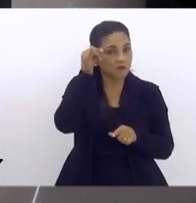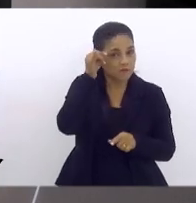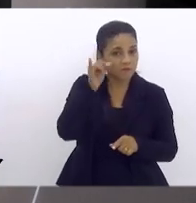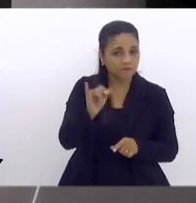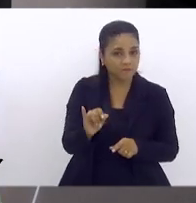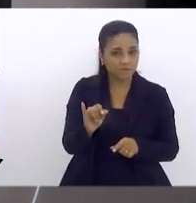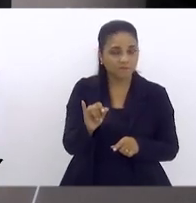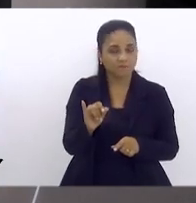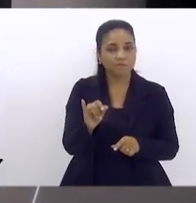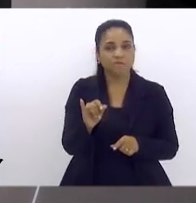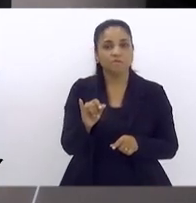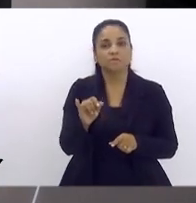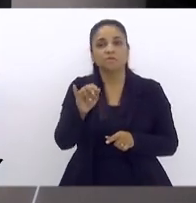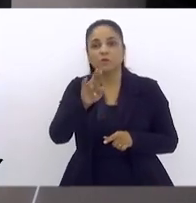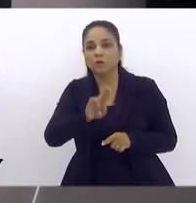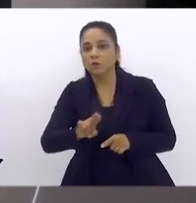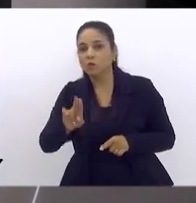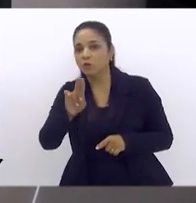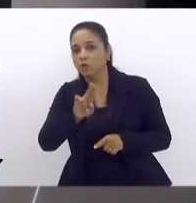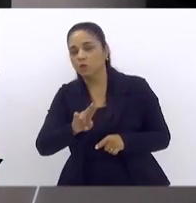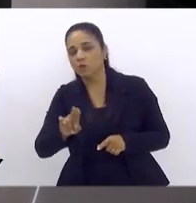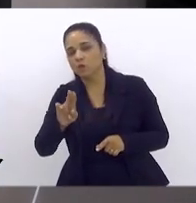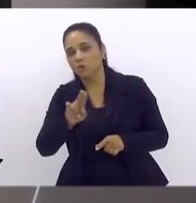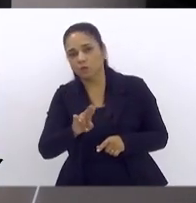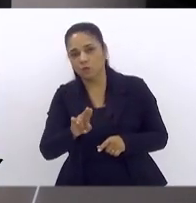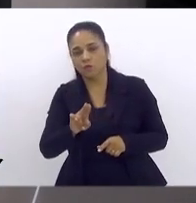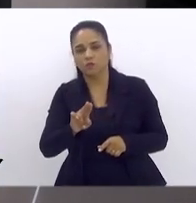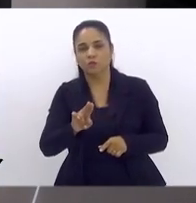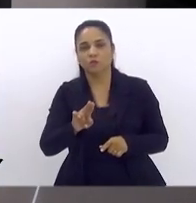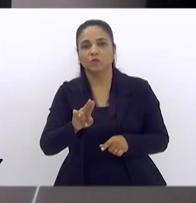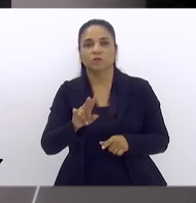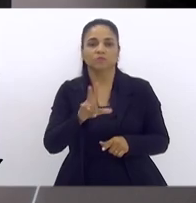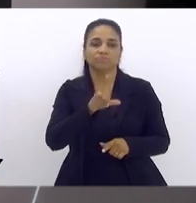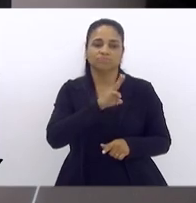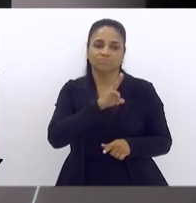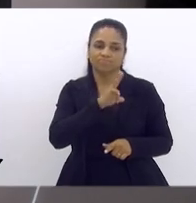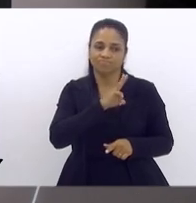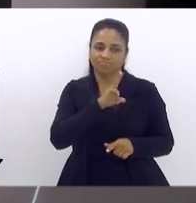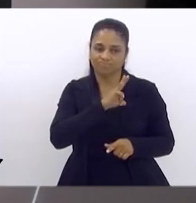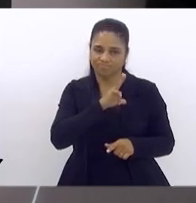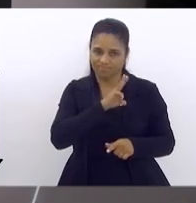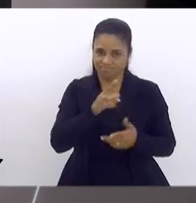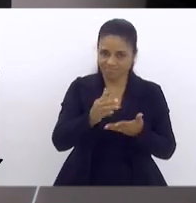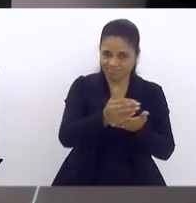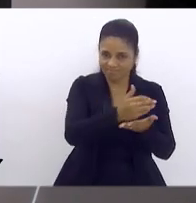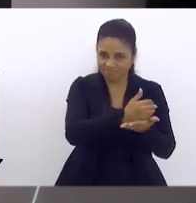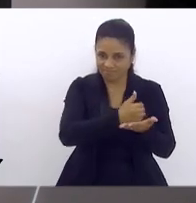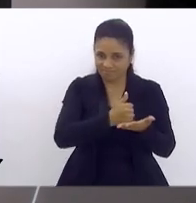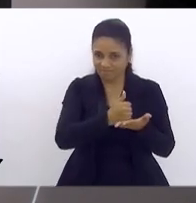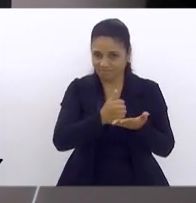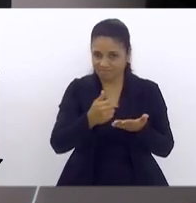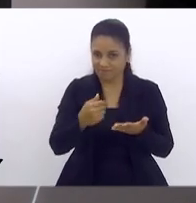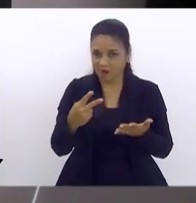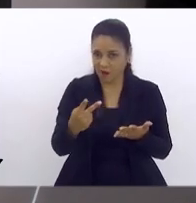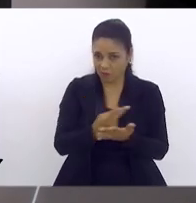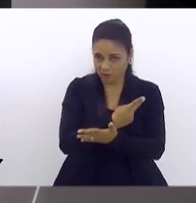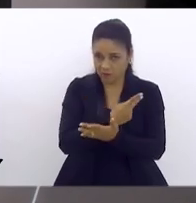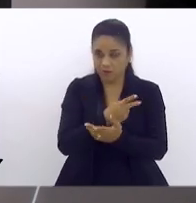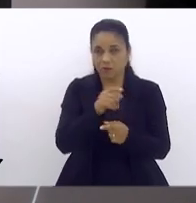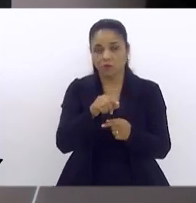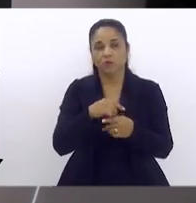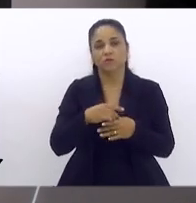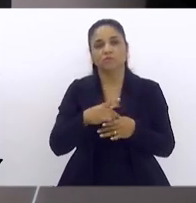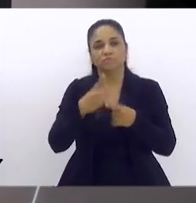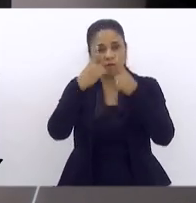né que o uso indiscriminado e discriminatório de dados pessoais ocorra Normalmente quando a gente fala sobre violência